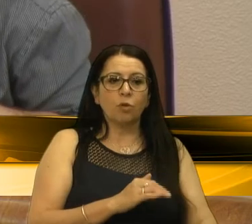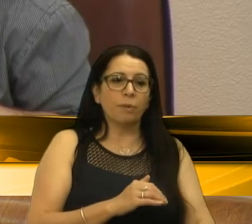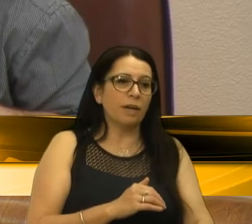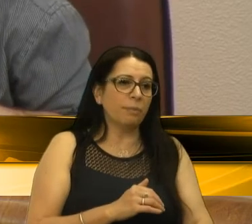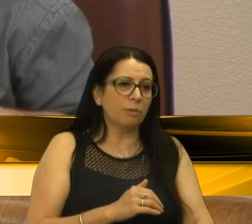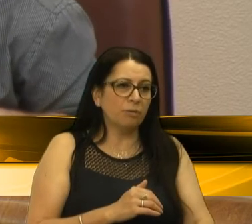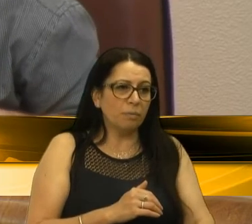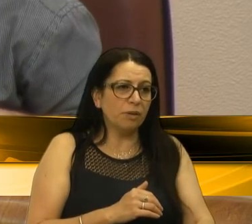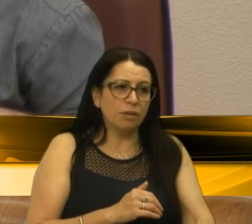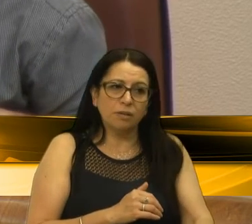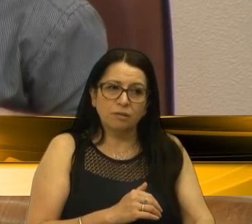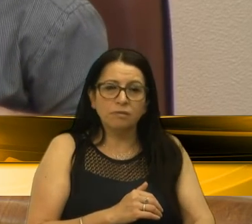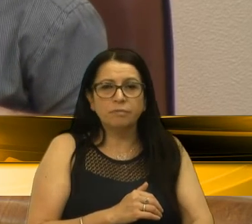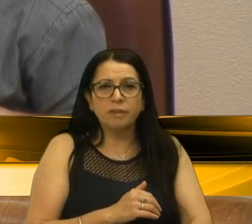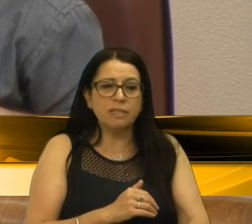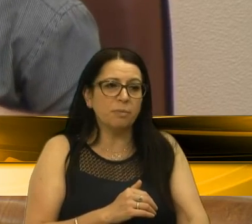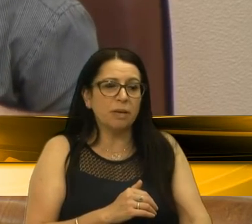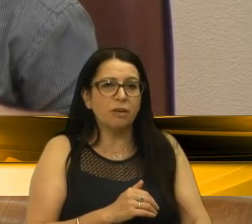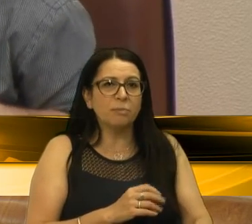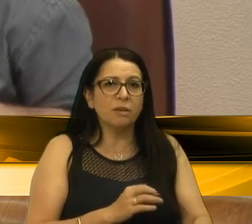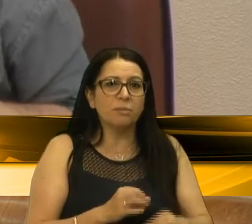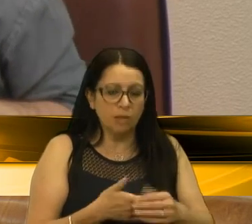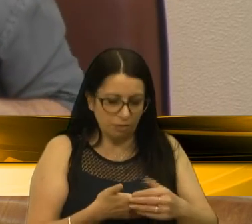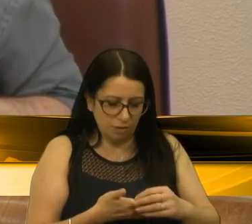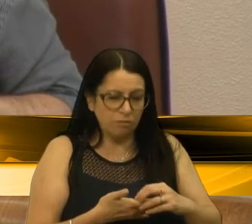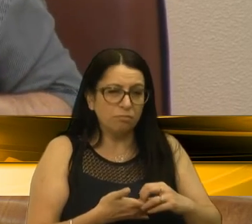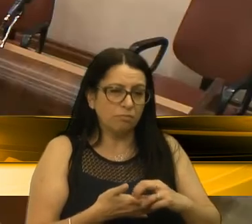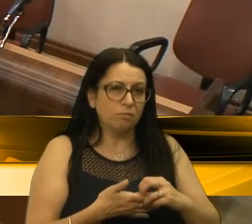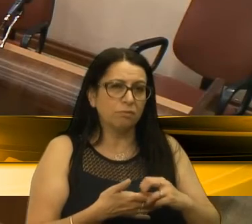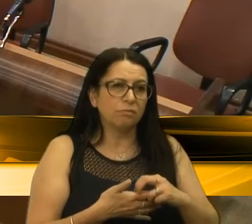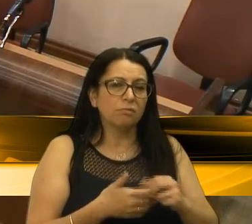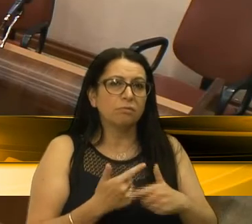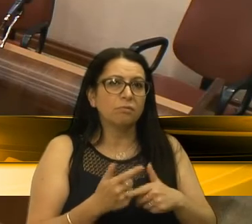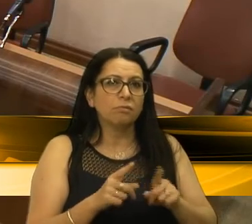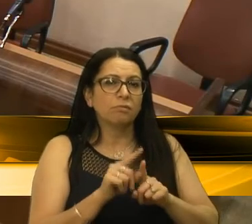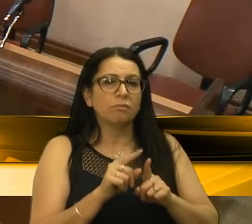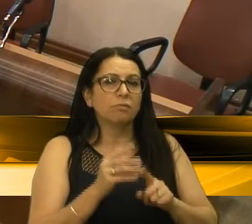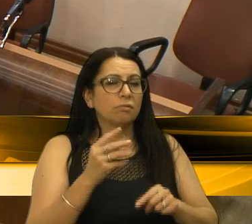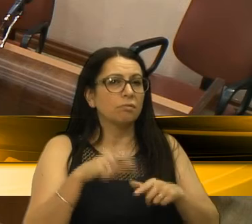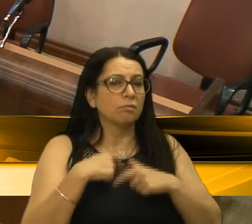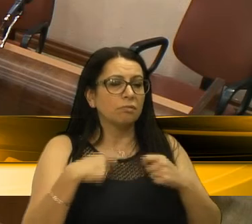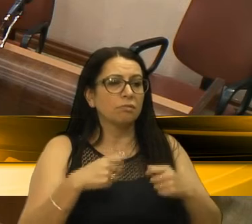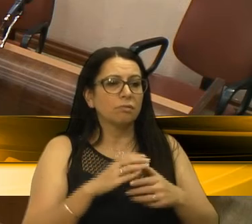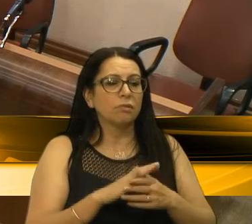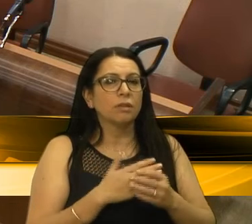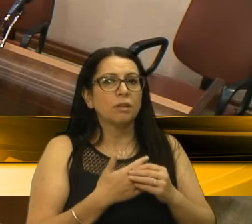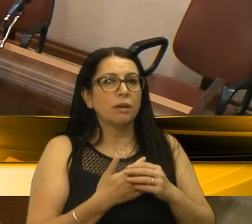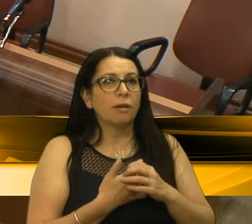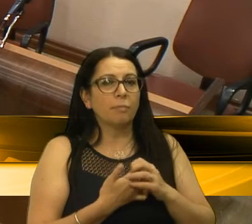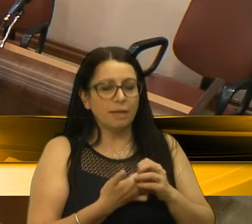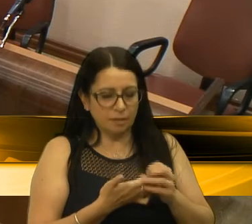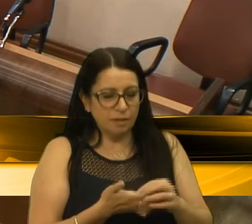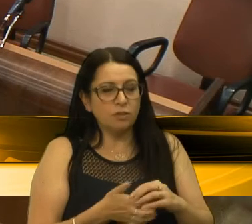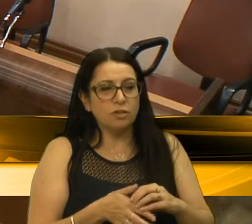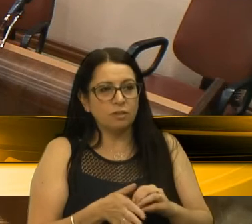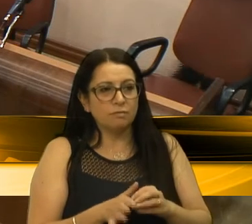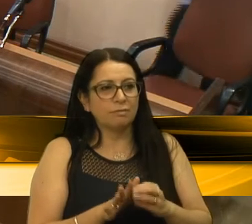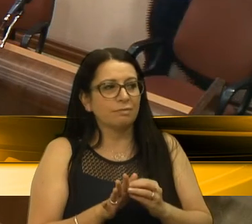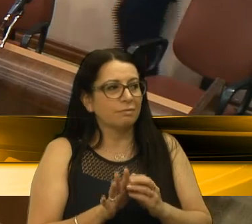Passo a palavra ao vereador Alberto Meneguzzi na página... Vereador Ricardo Aneluz, na página